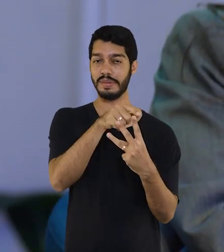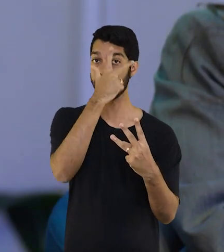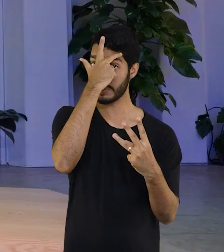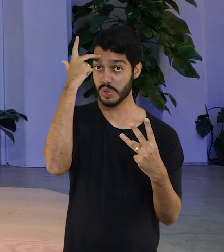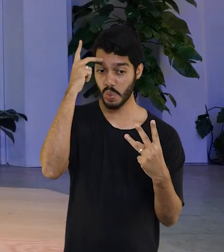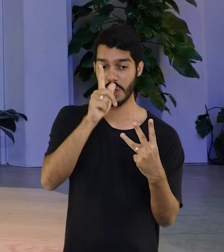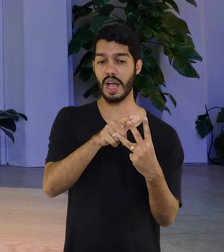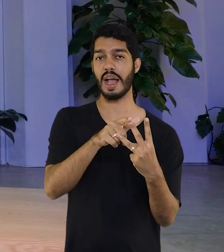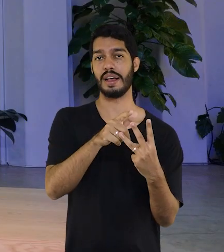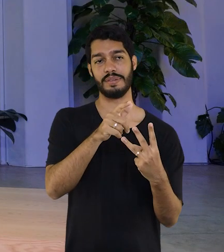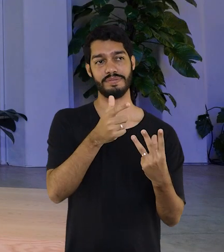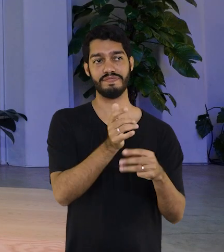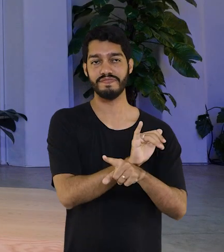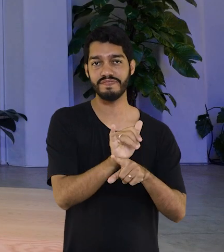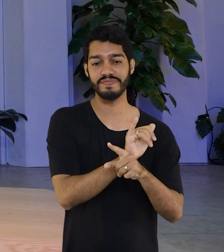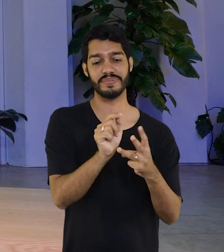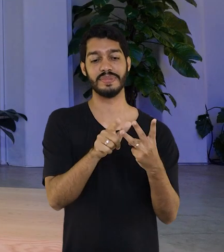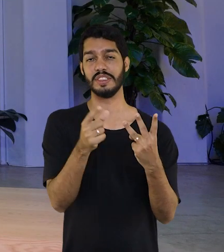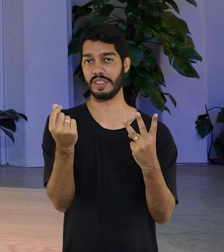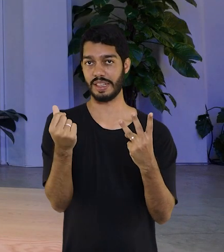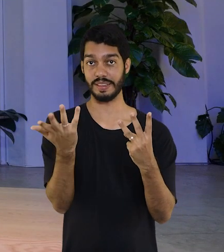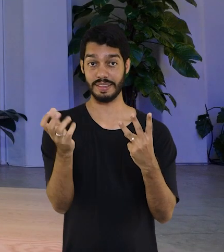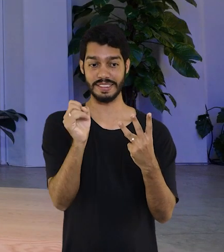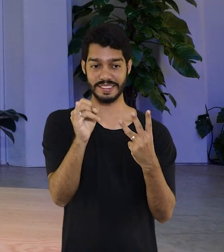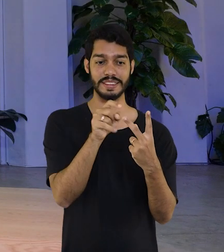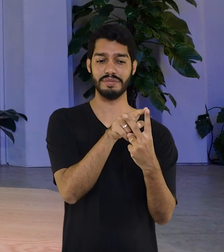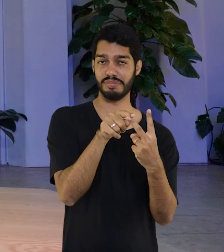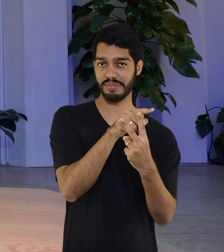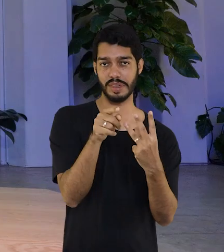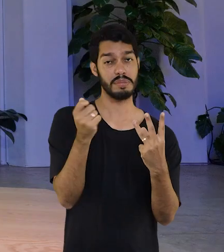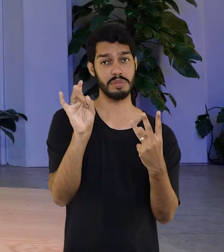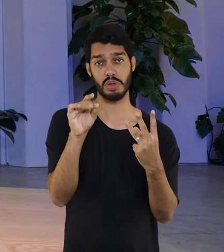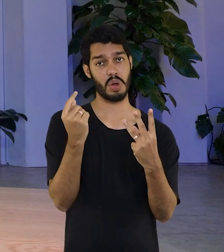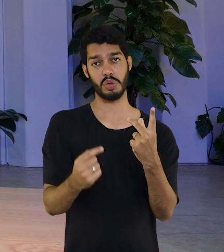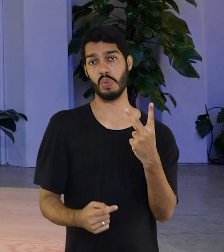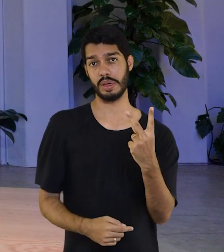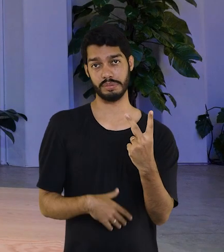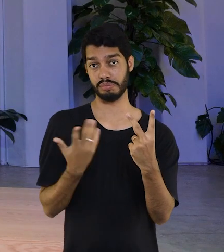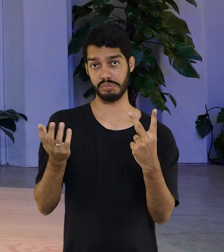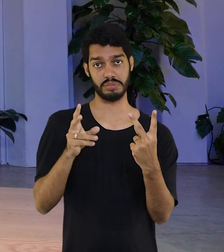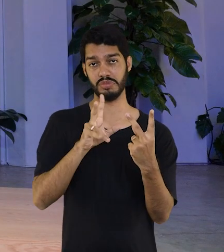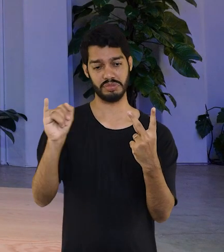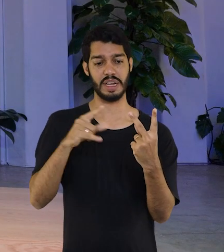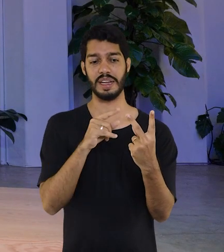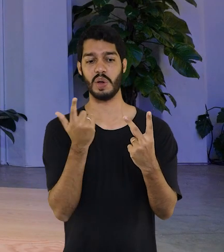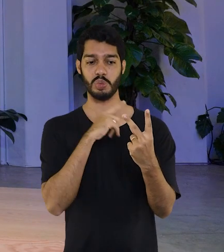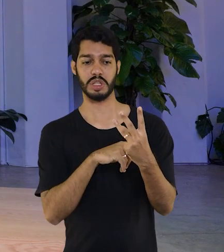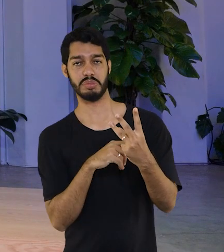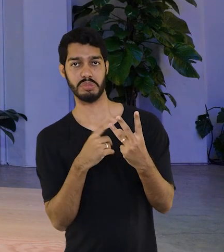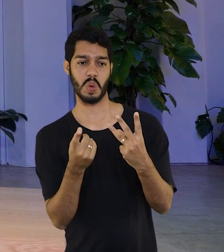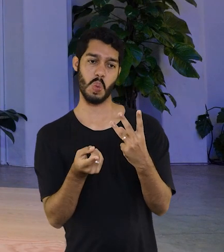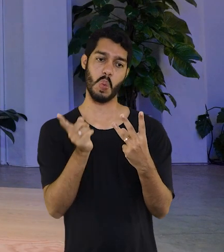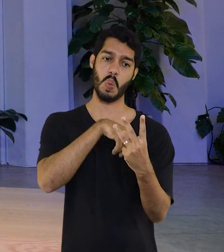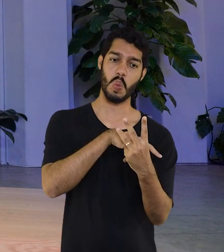dinheiro. Se você tiver gente e estratégia, o dinheiro aparece. Se você tiver estratégia e dinheiro, gente aparece. Então, você só precisa de 2 para as